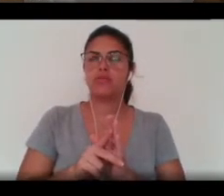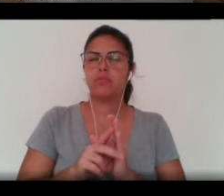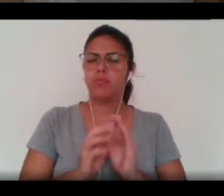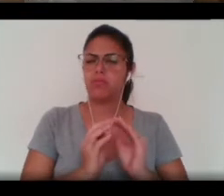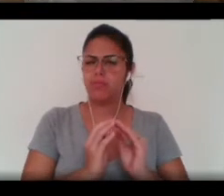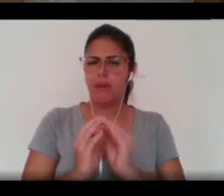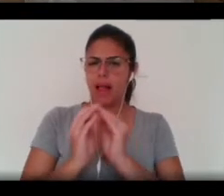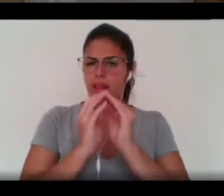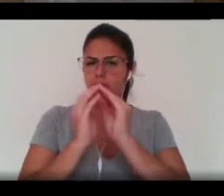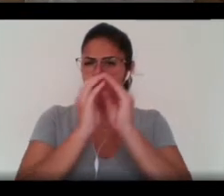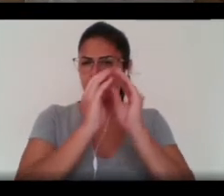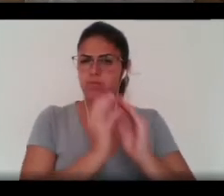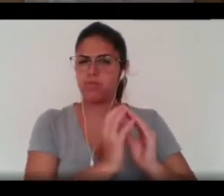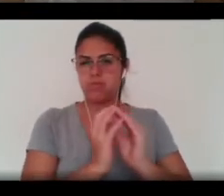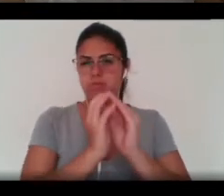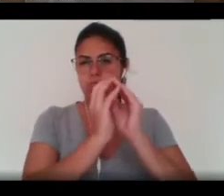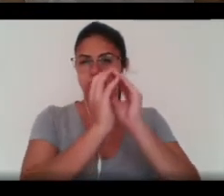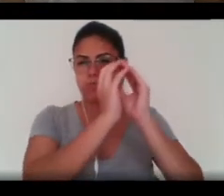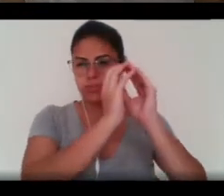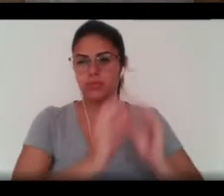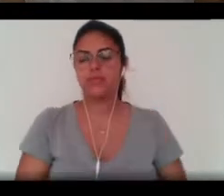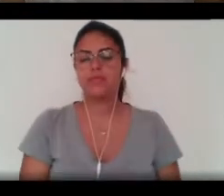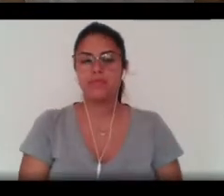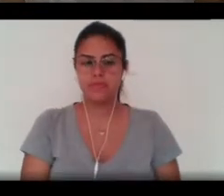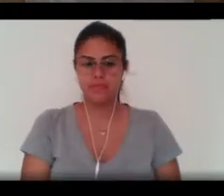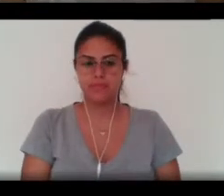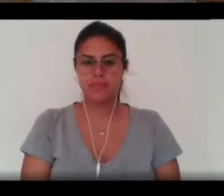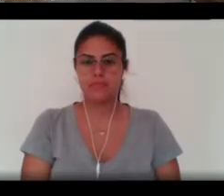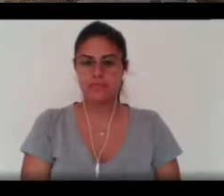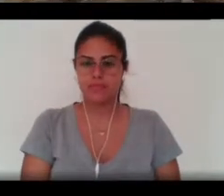Esse é o exercício do balão.